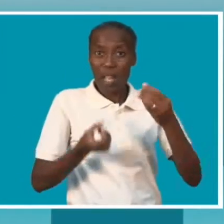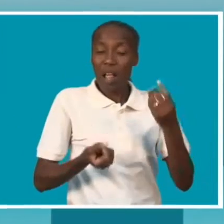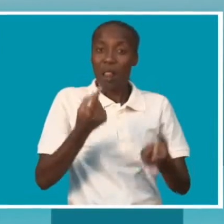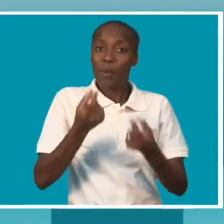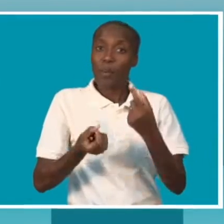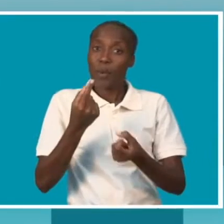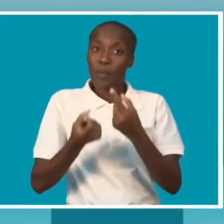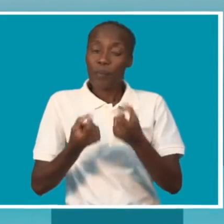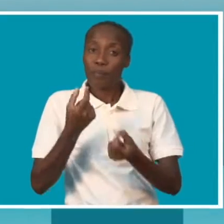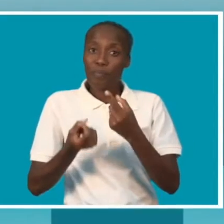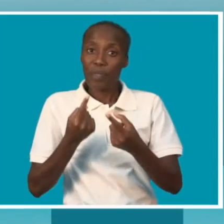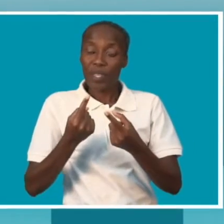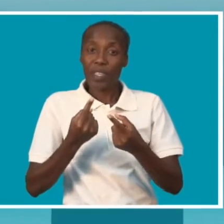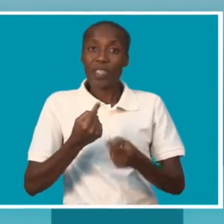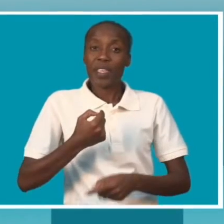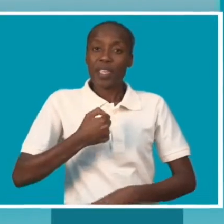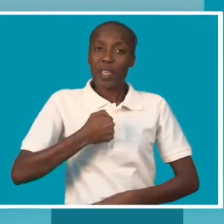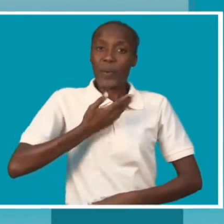Esse que eu queria.